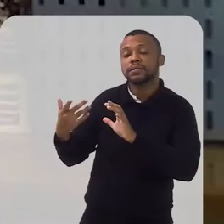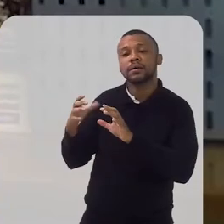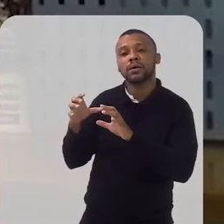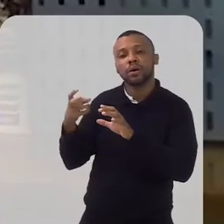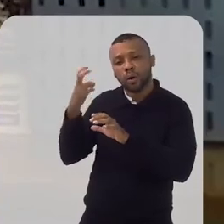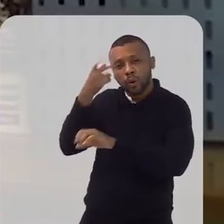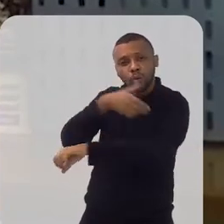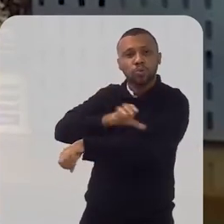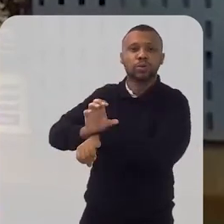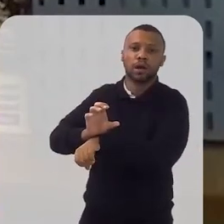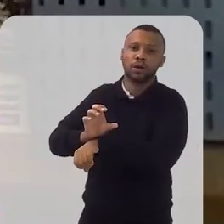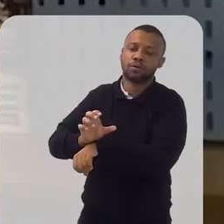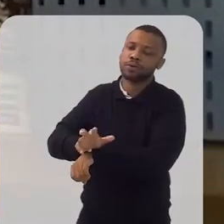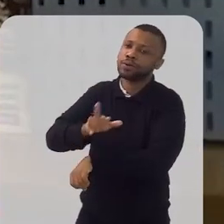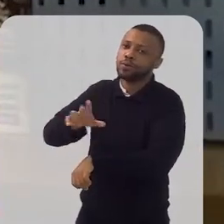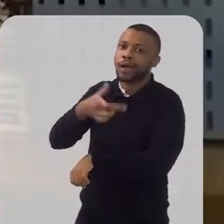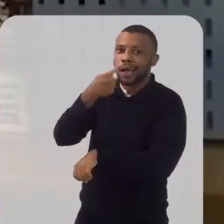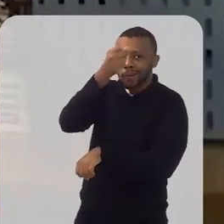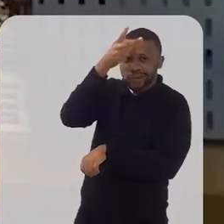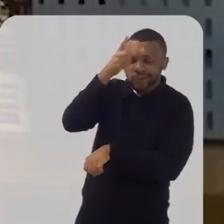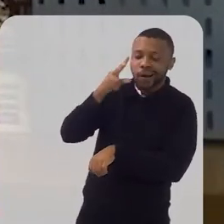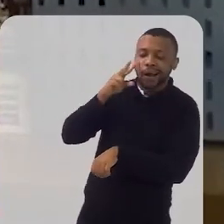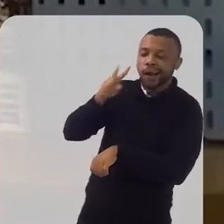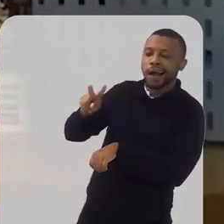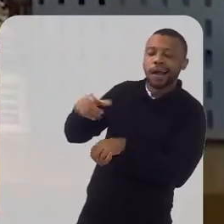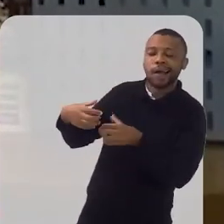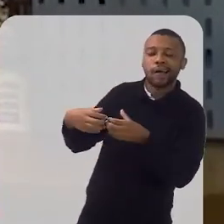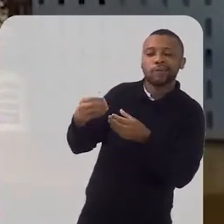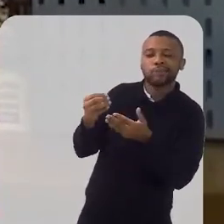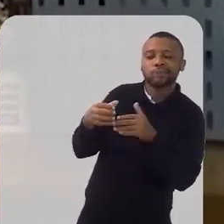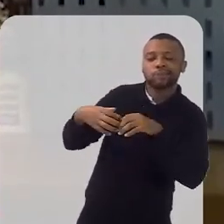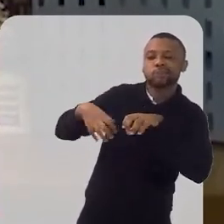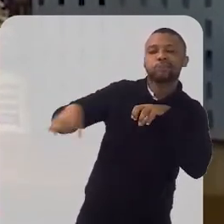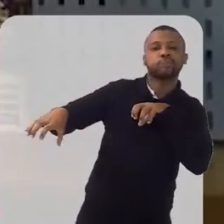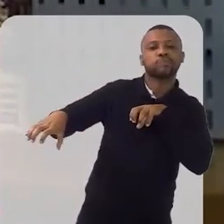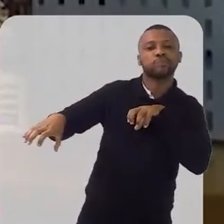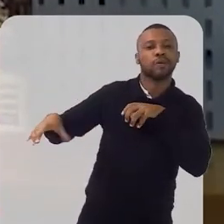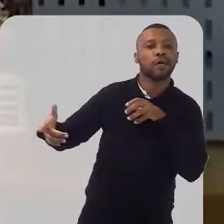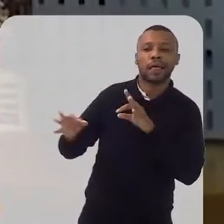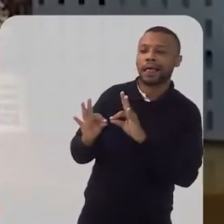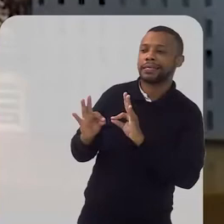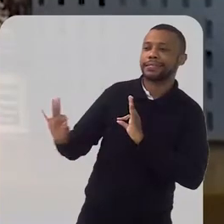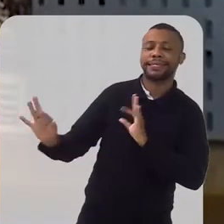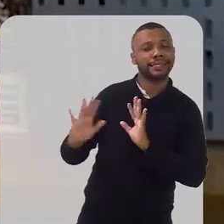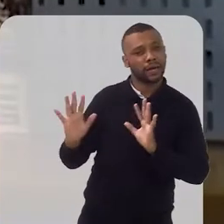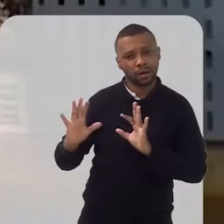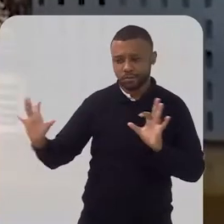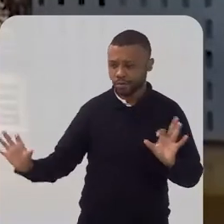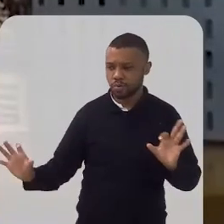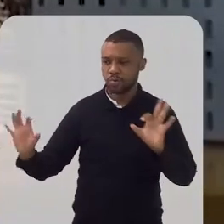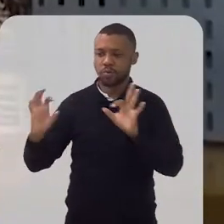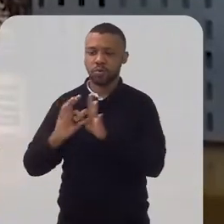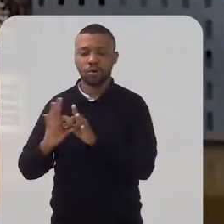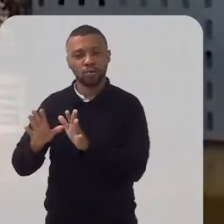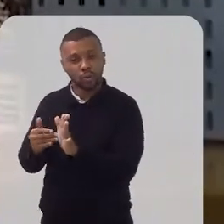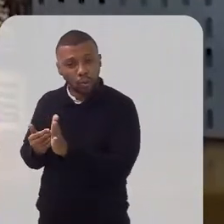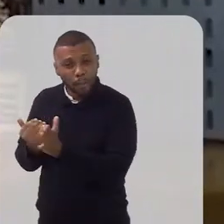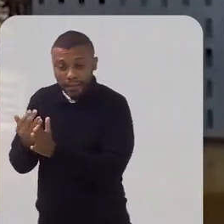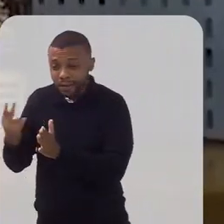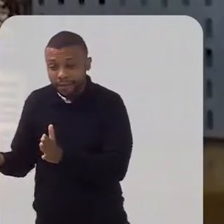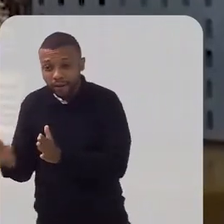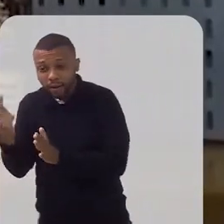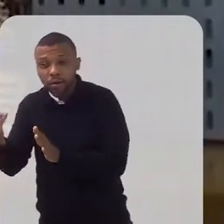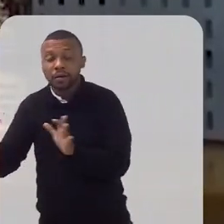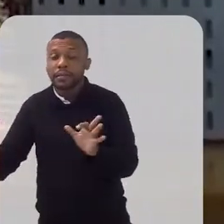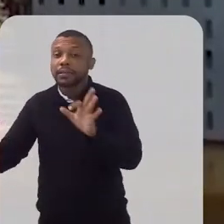e não como uma comunidade distante. Eu acho que aí muda todo o olhar. Como é que a gente consegue valorizar, entregar valor para o quilombo, para a colônia